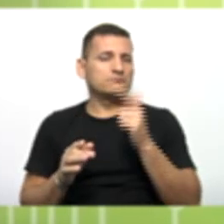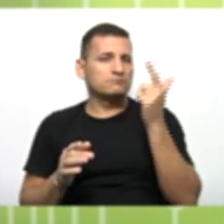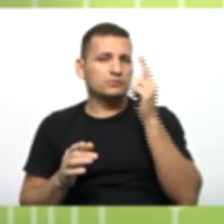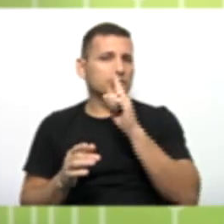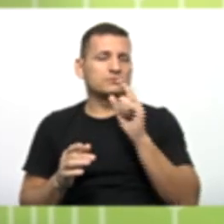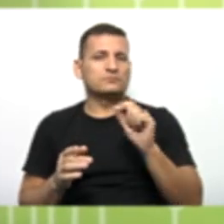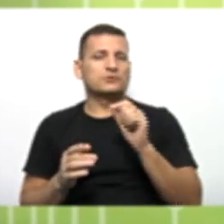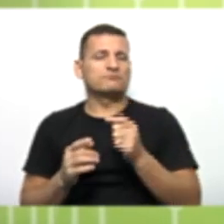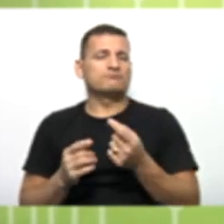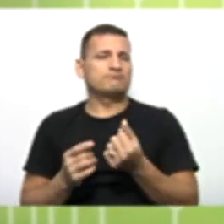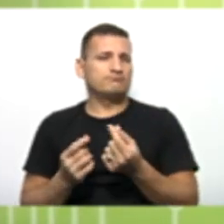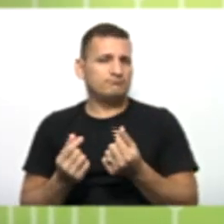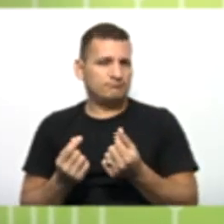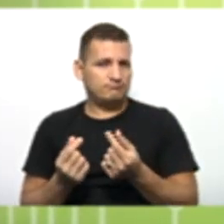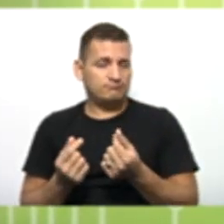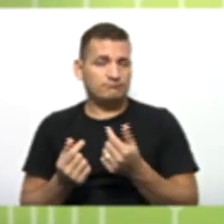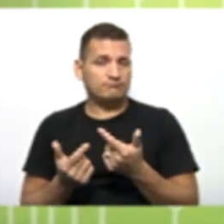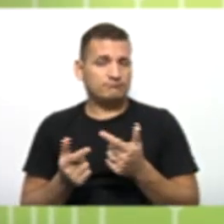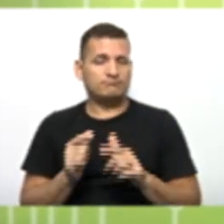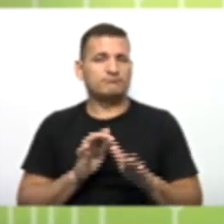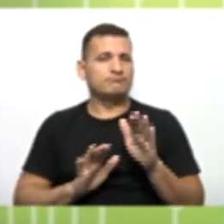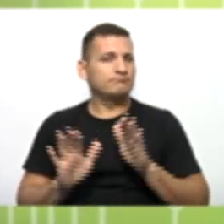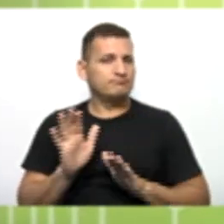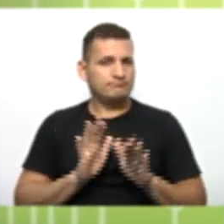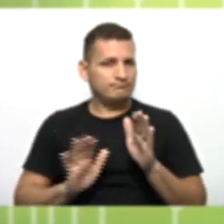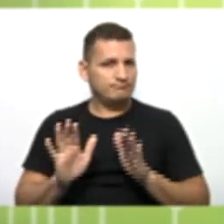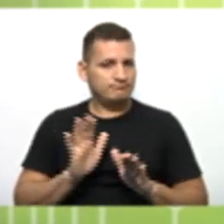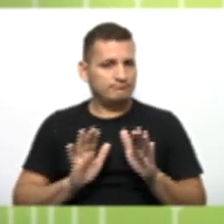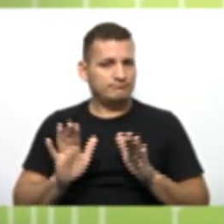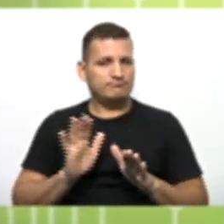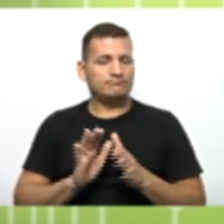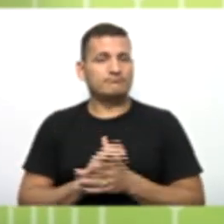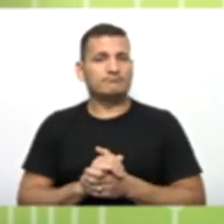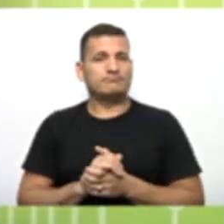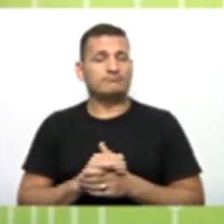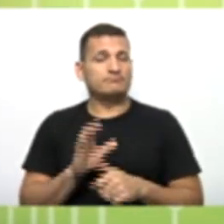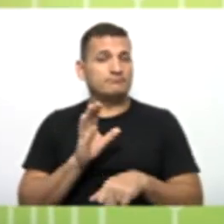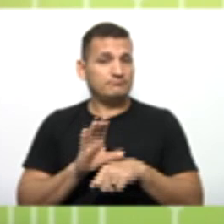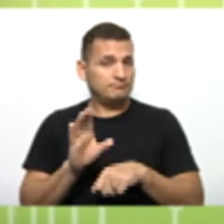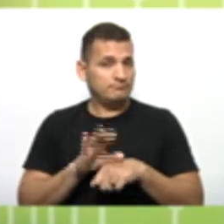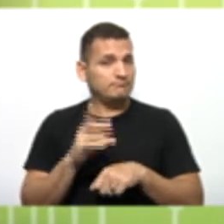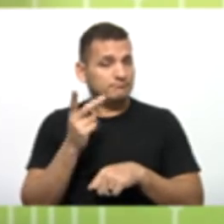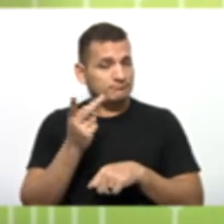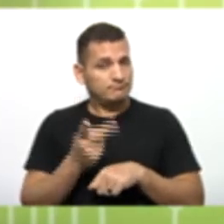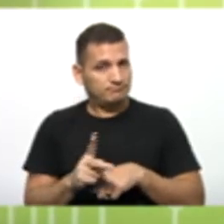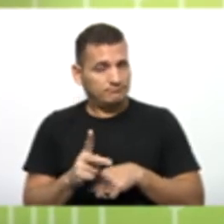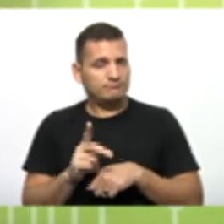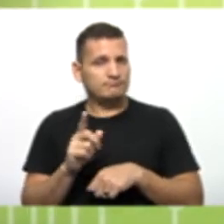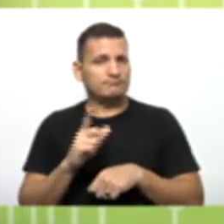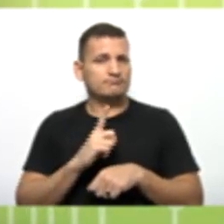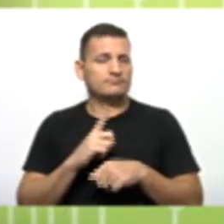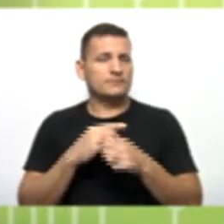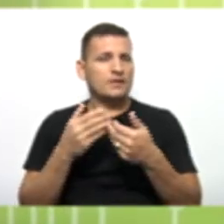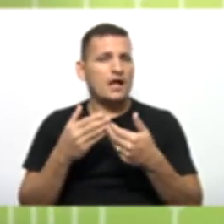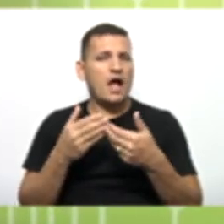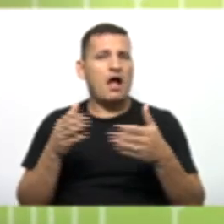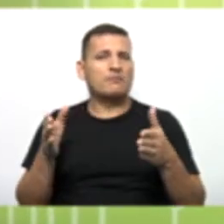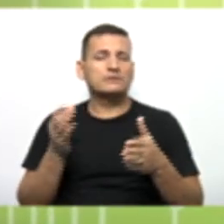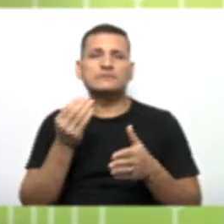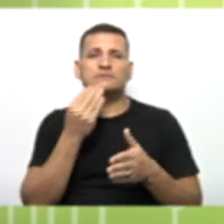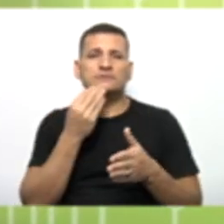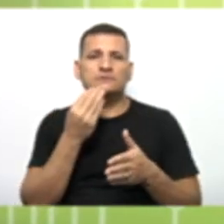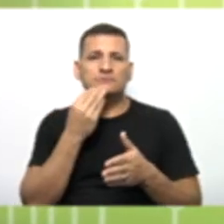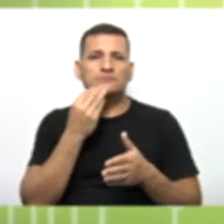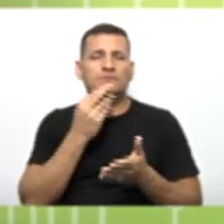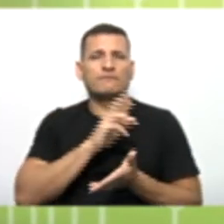capitalizar. Tome muito cuidado com isso, gente. Ó, esse curso, ele abre portas para vários lados. E